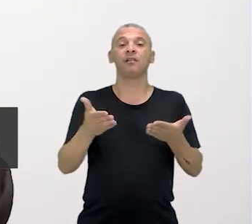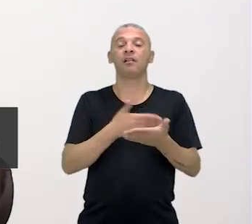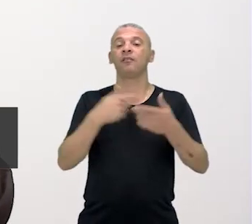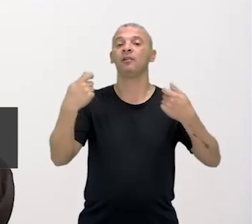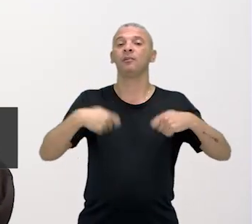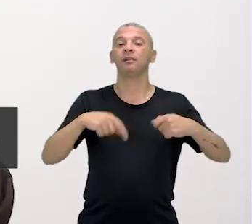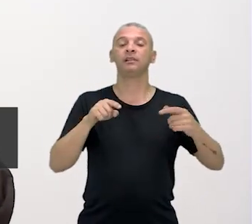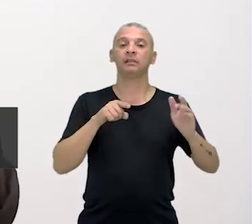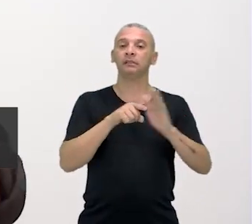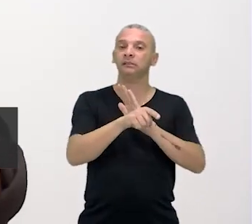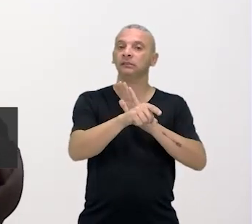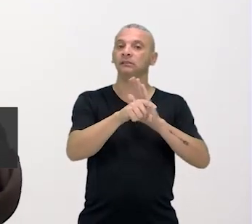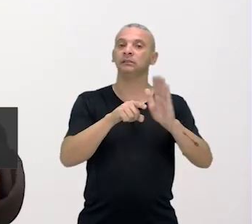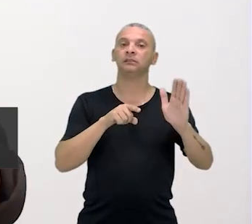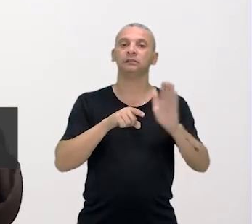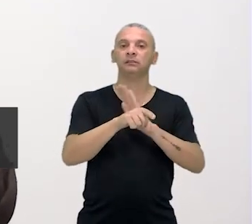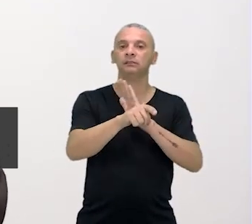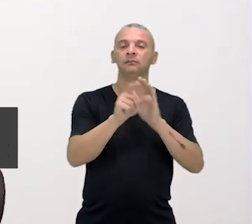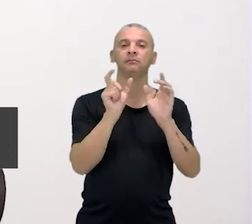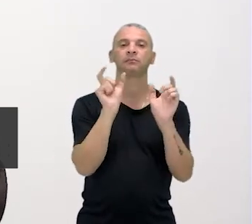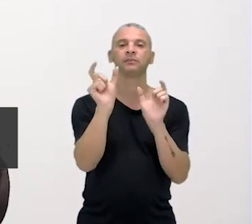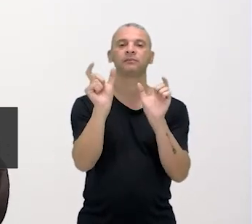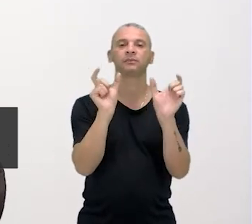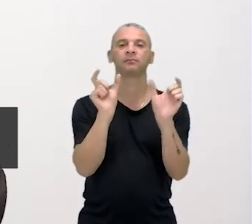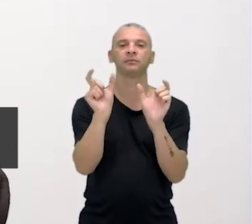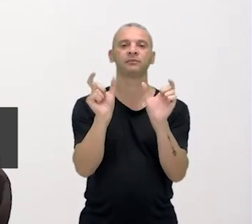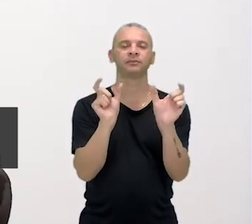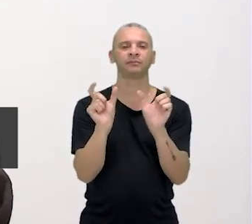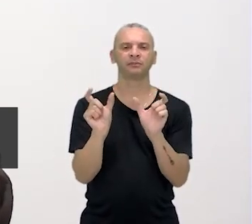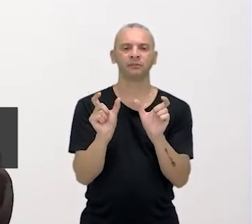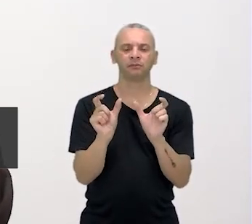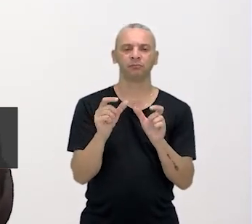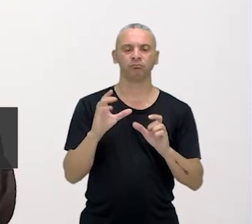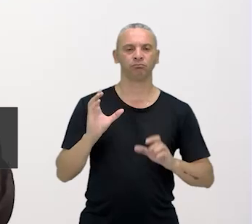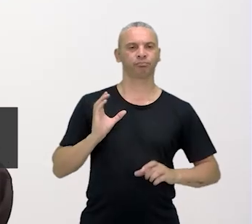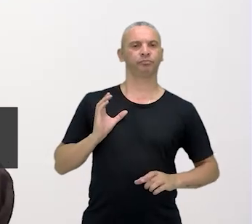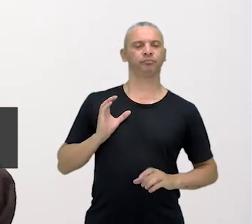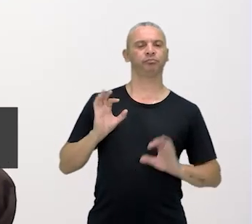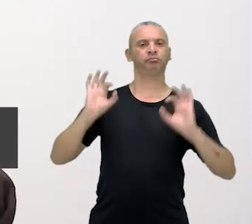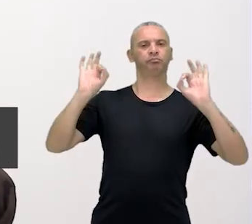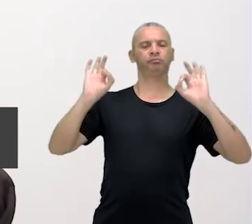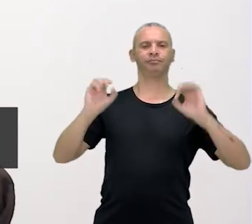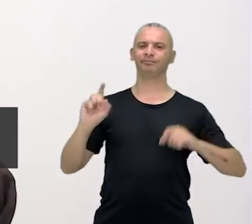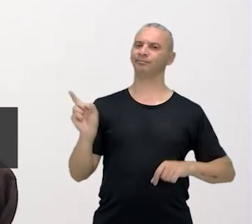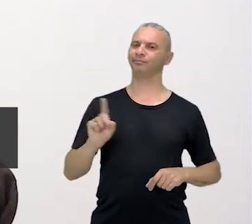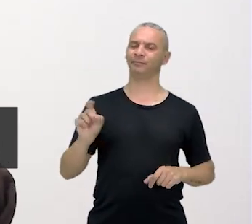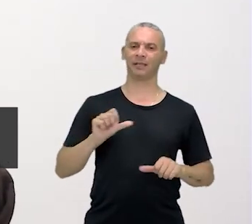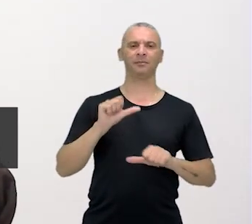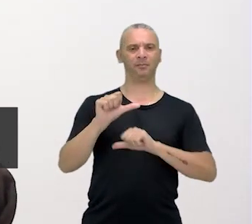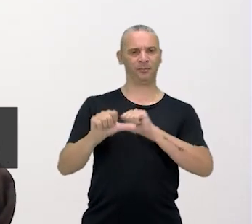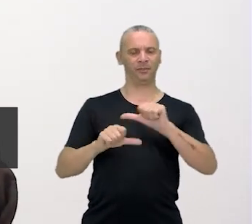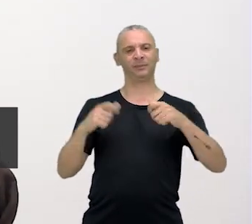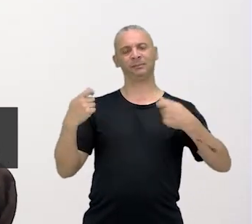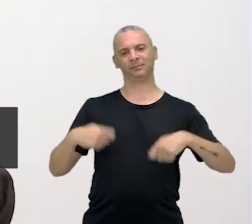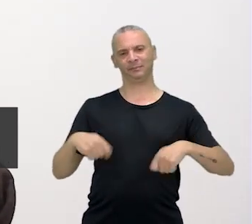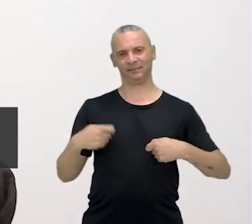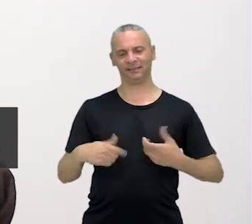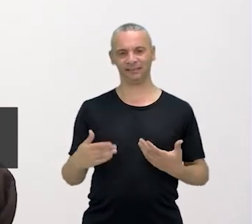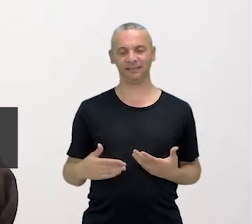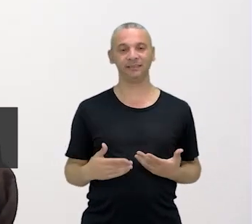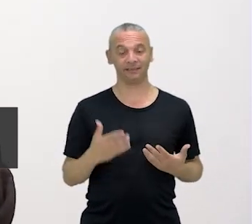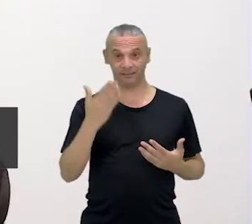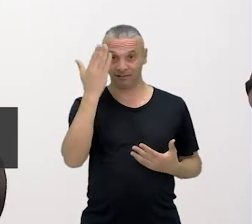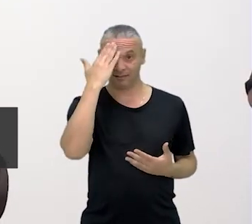colocar perguntas, palavras sofisticadas. Hoje, tudo isso já caiu por terra, tá? Se